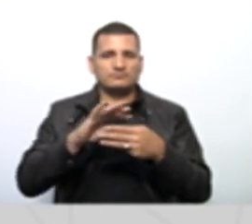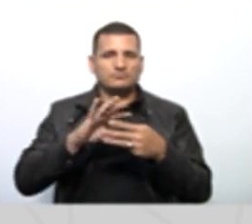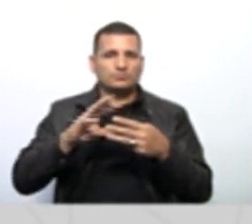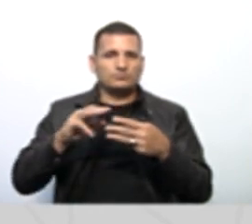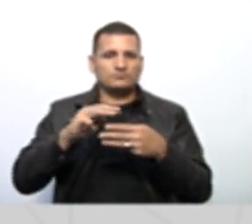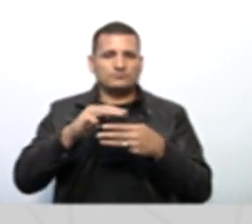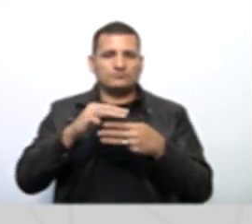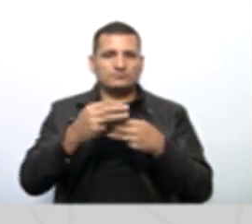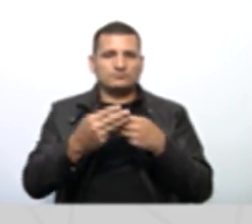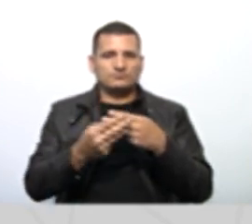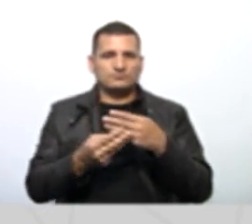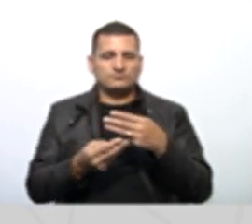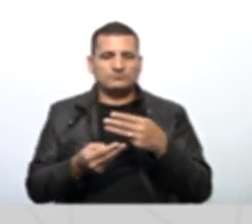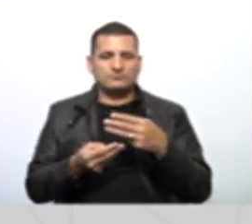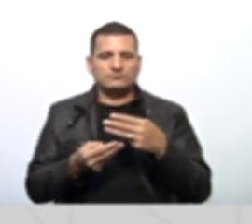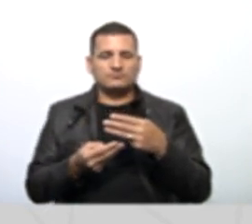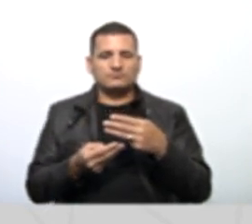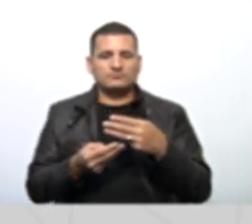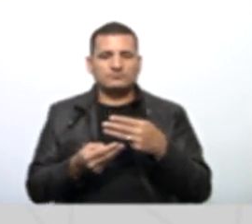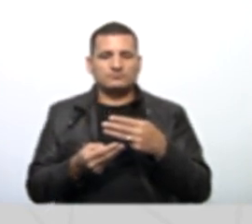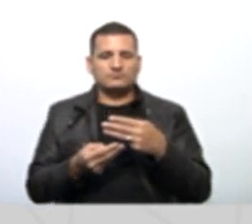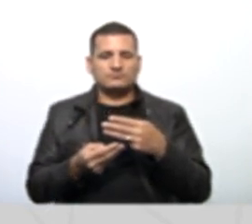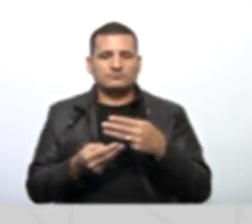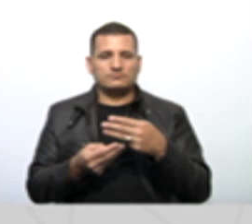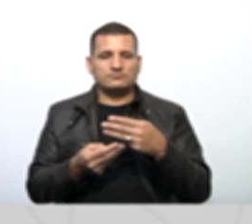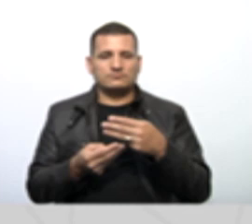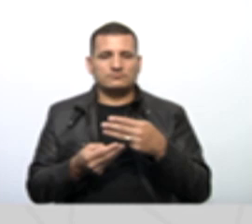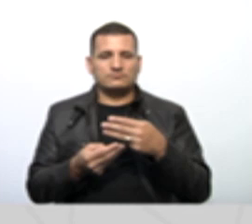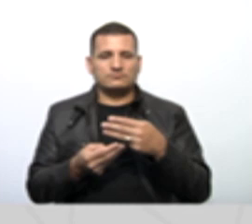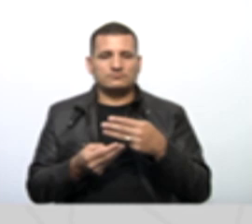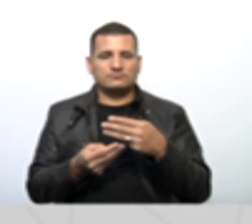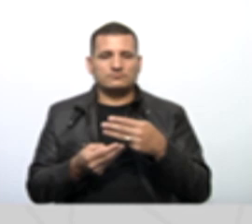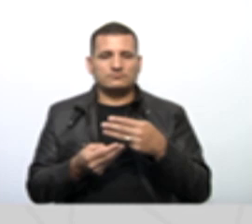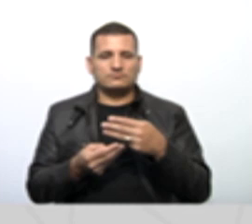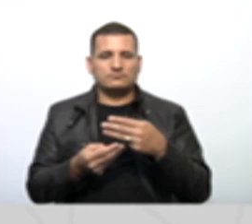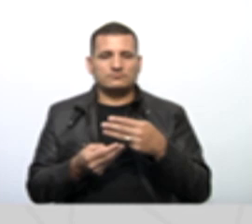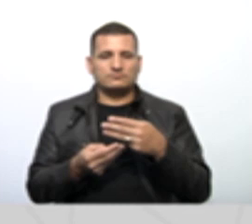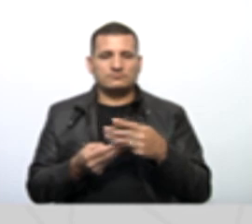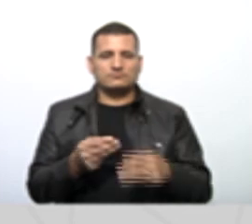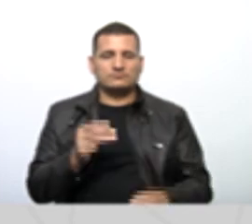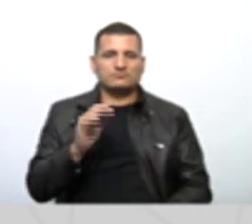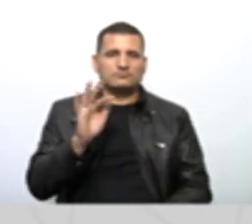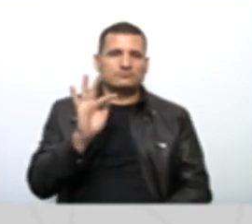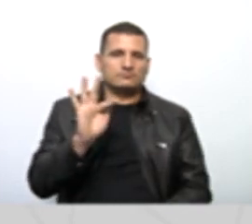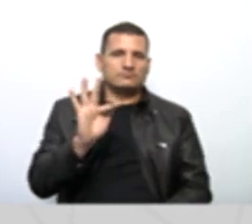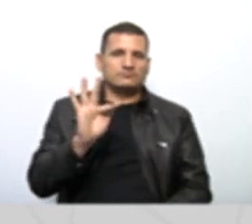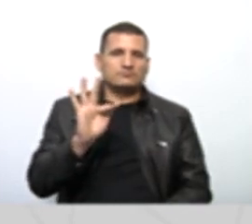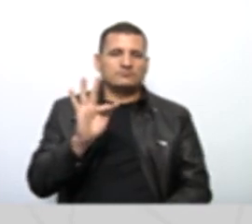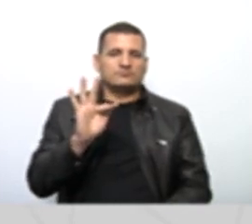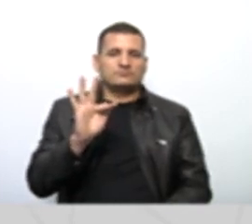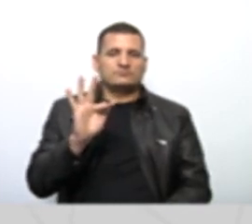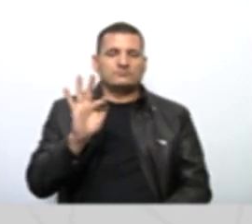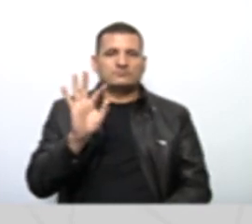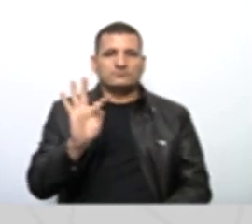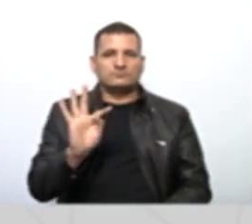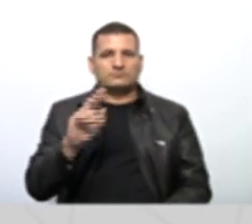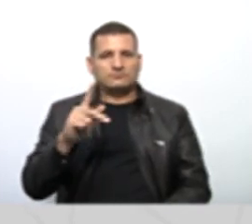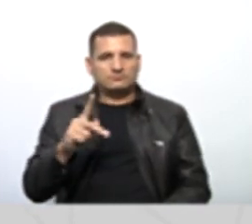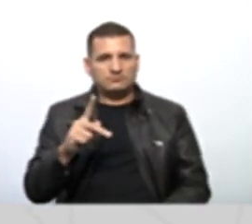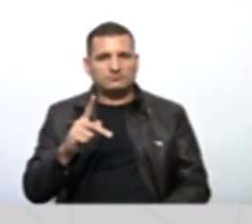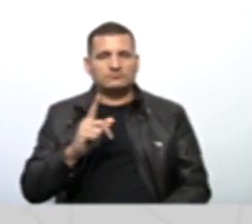do cabo certo e o ftp também é uma blindagem simples